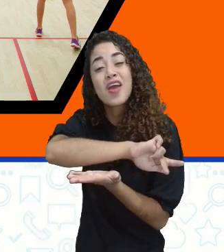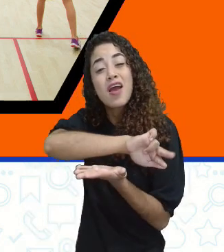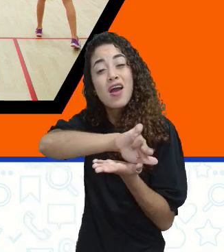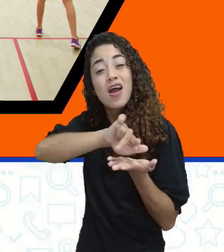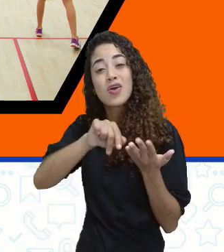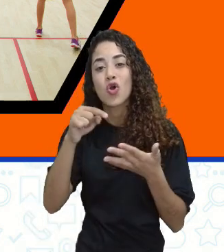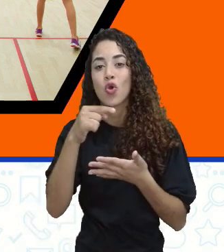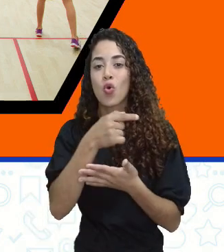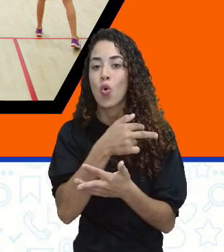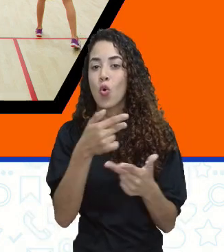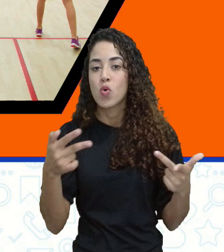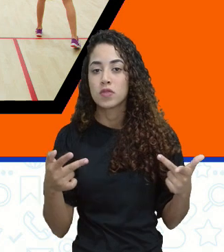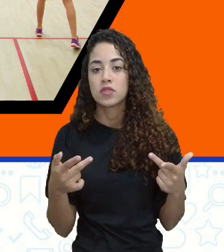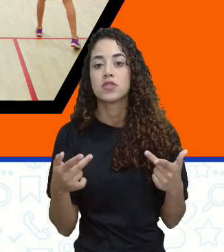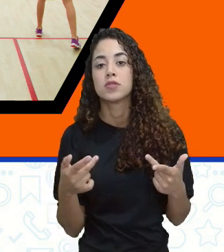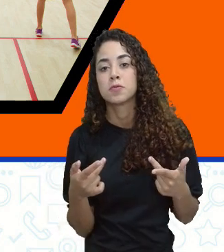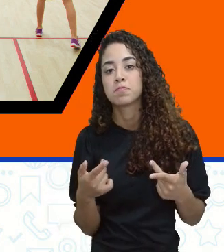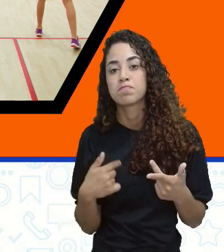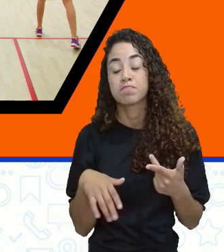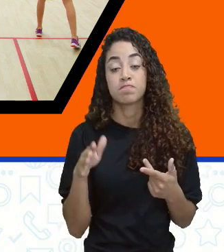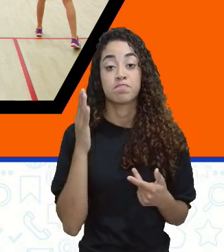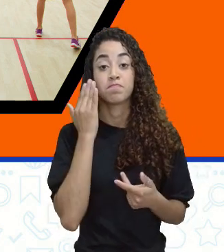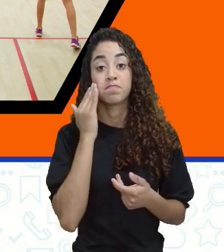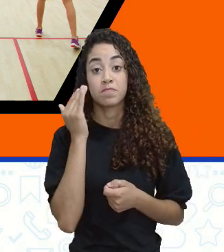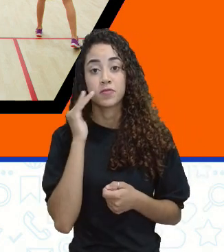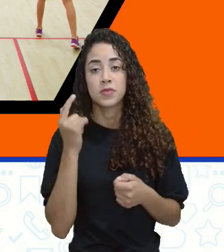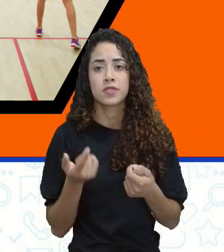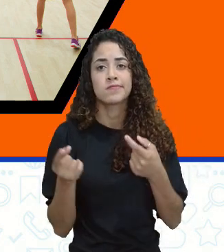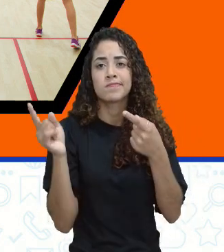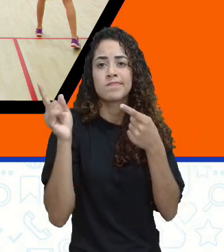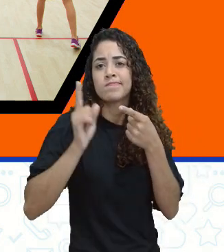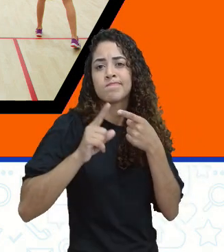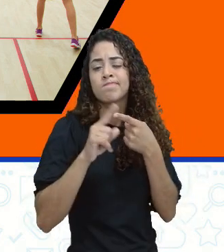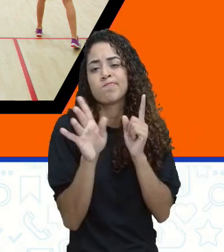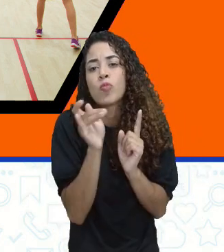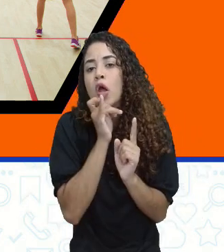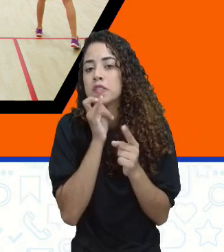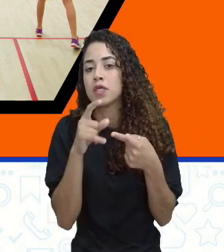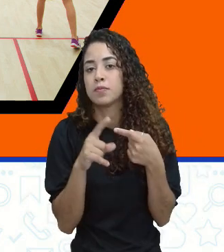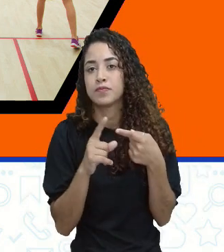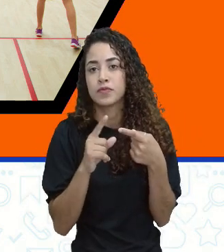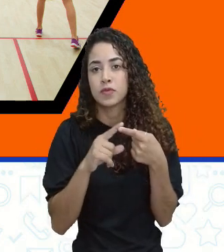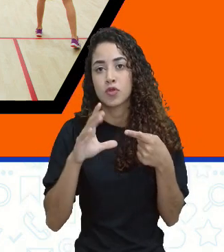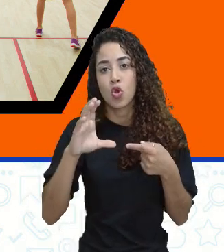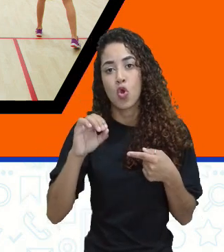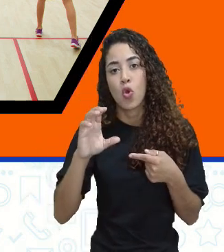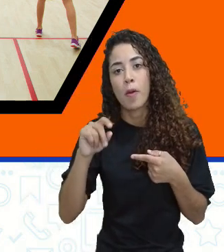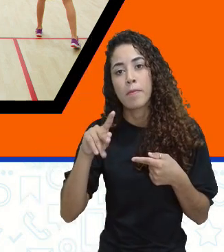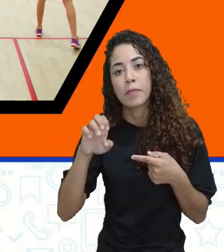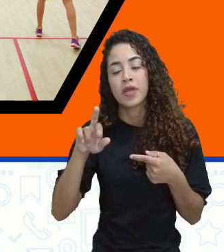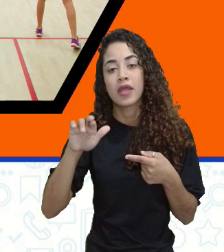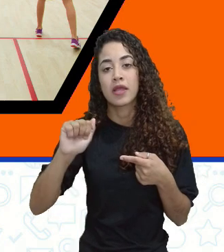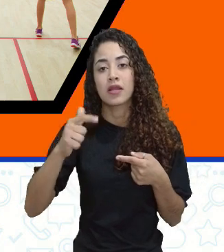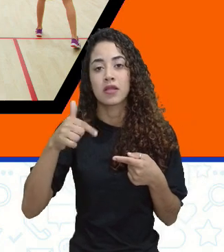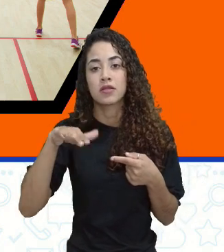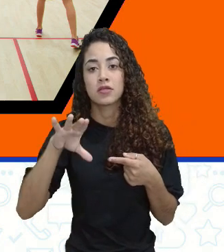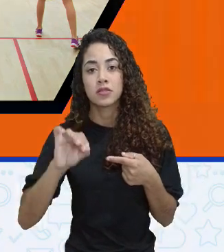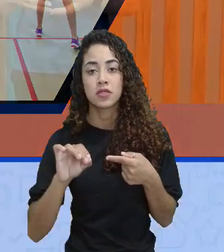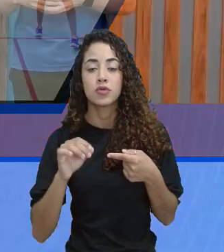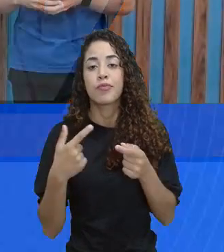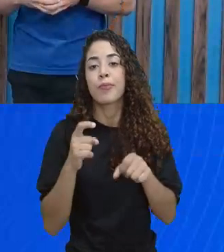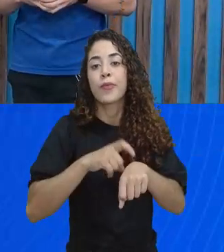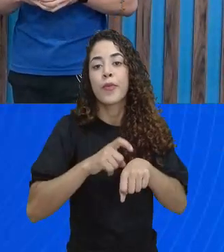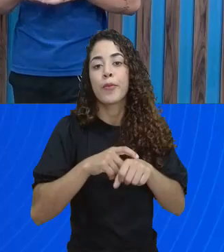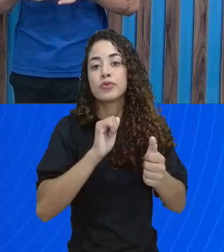a isso, né? Os critérios de cooperação, né? Por exemplo, quando o jogo acontece ali,